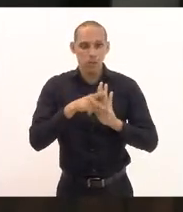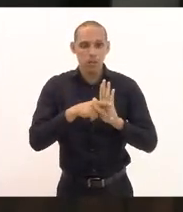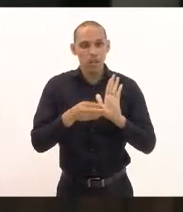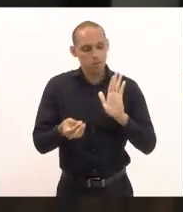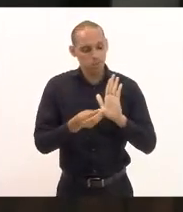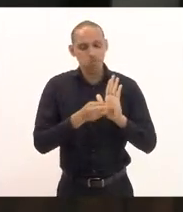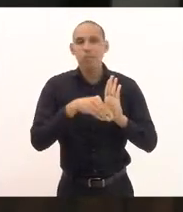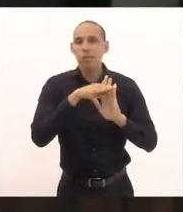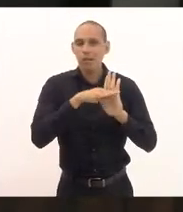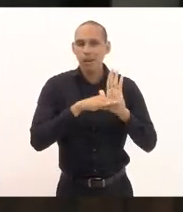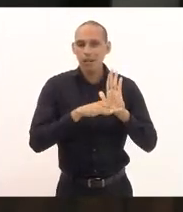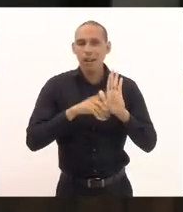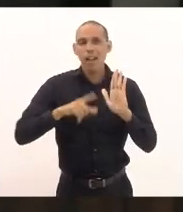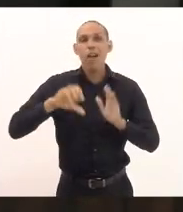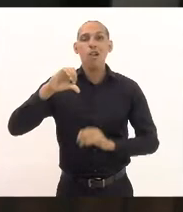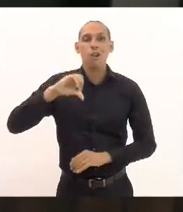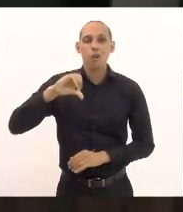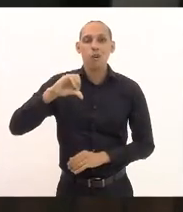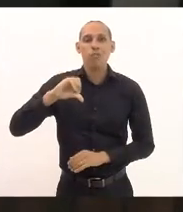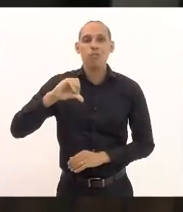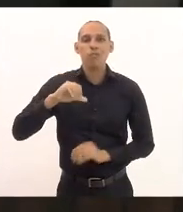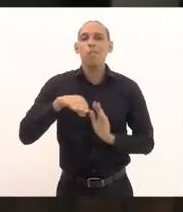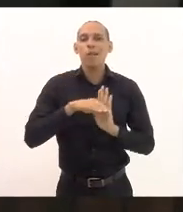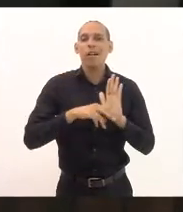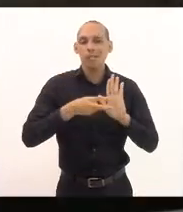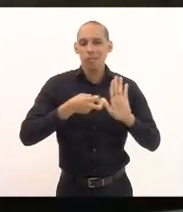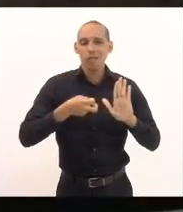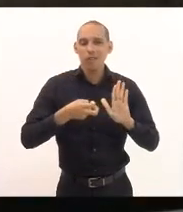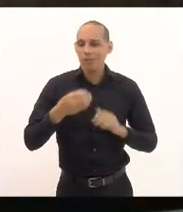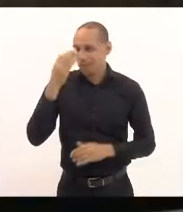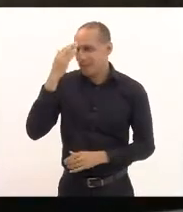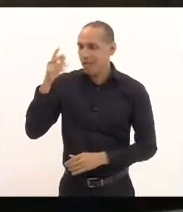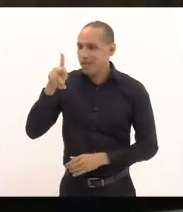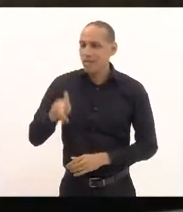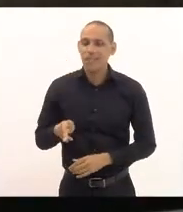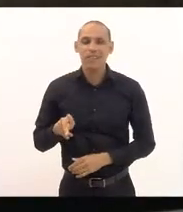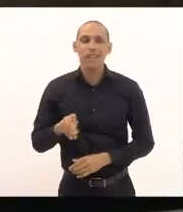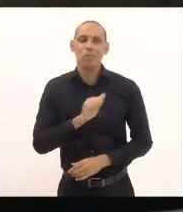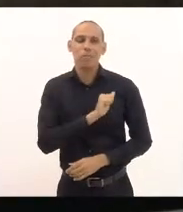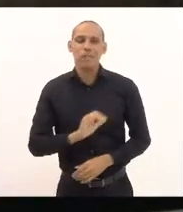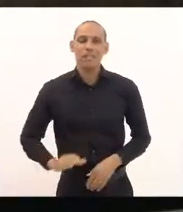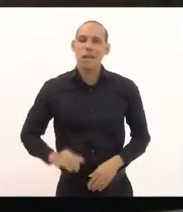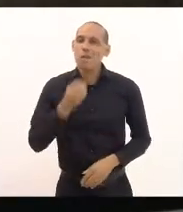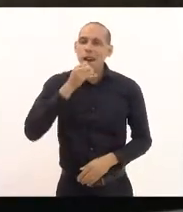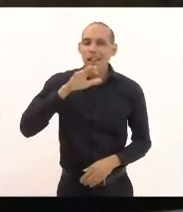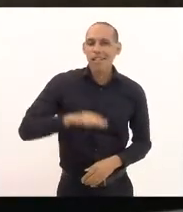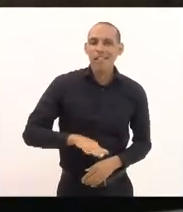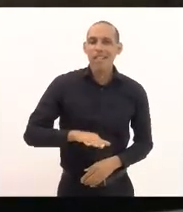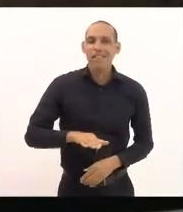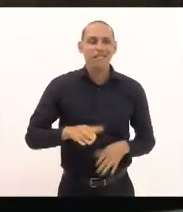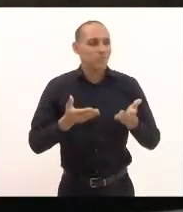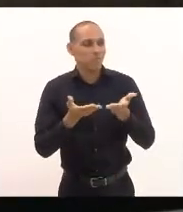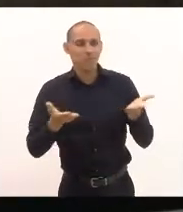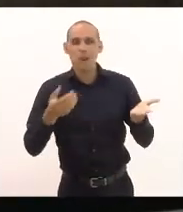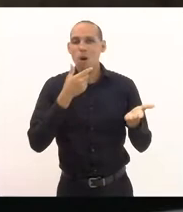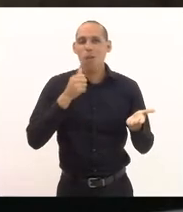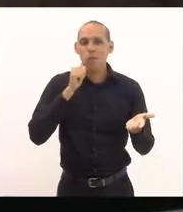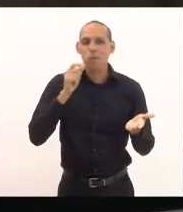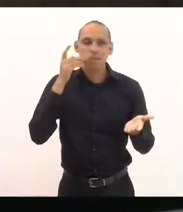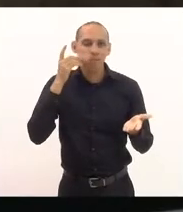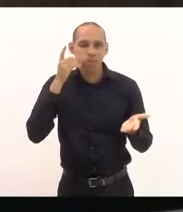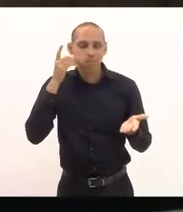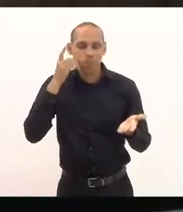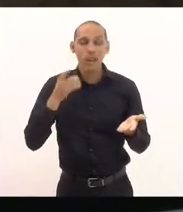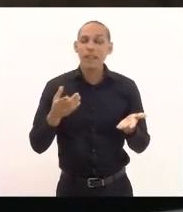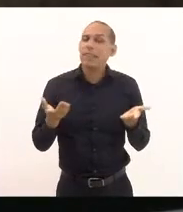o 9º da pauta de veto. Por favor, Valdeque. Obrigado, presidente André Siciliano. Boa tarde, senhores deputados, senhoras deputadas.